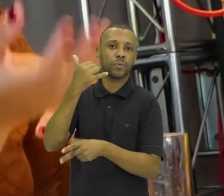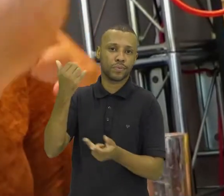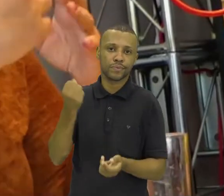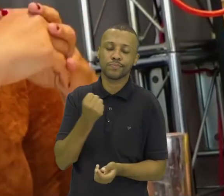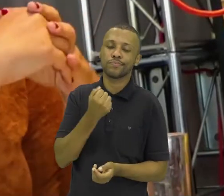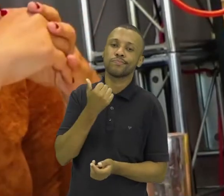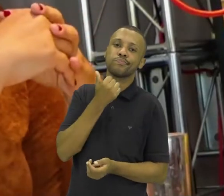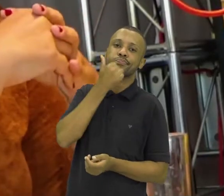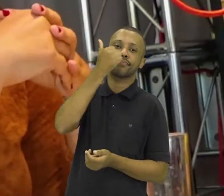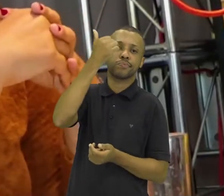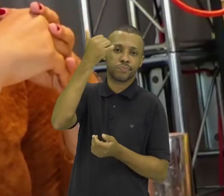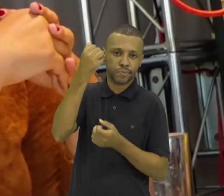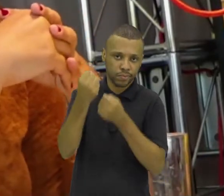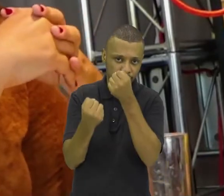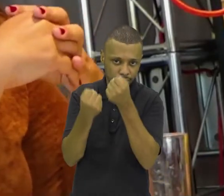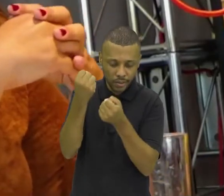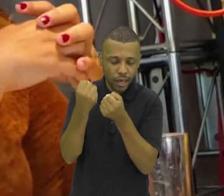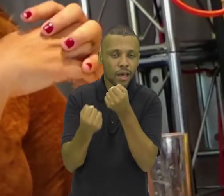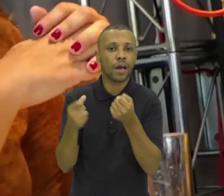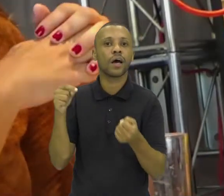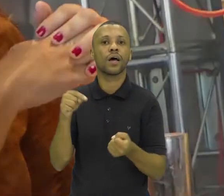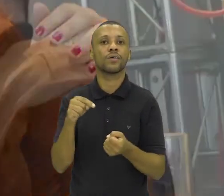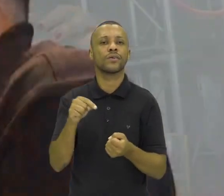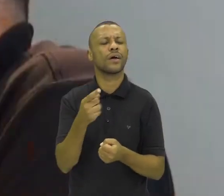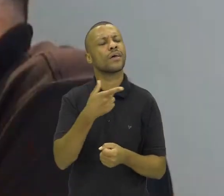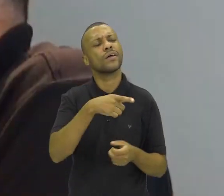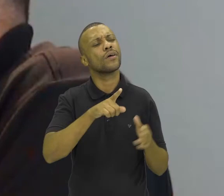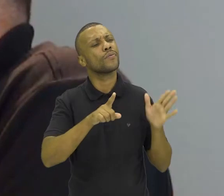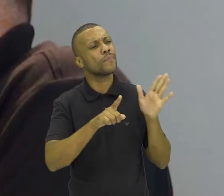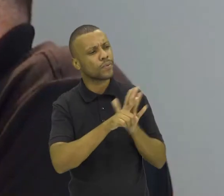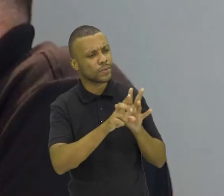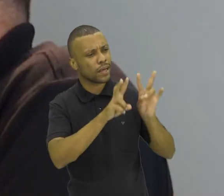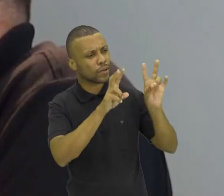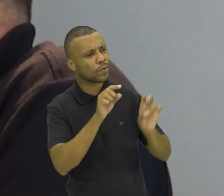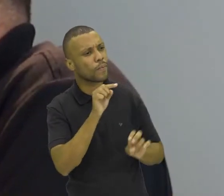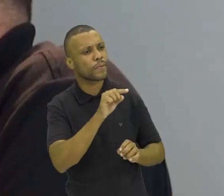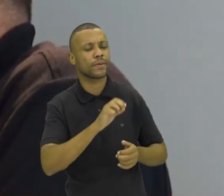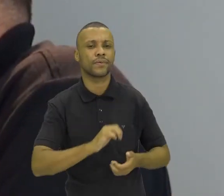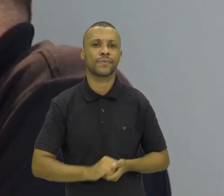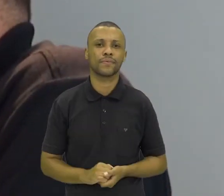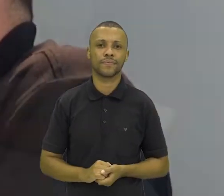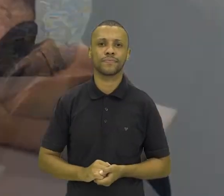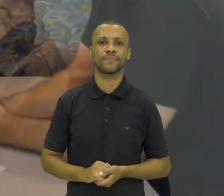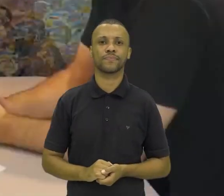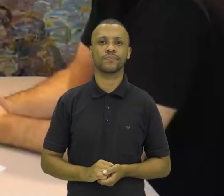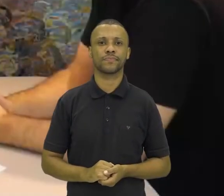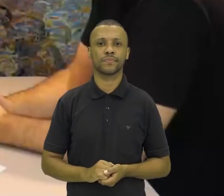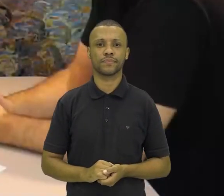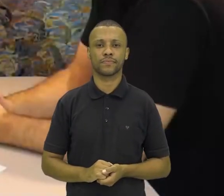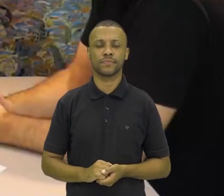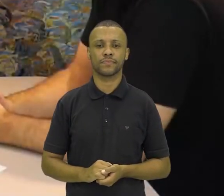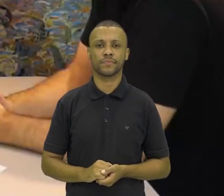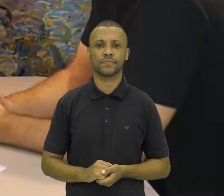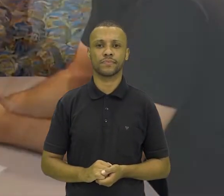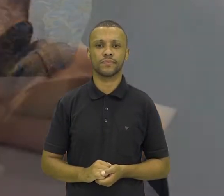de acidente de trânsito. Inclusive não recebeu mesmo. Não, isso que eu ia te perdeu perguntar. tempo. Foi por conta